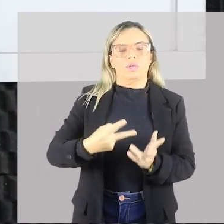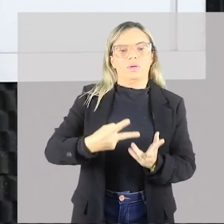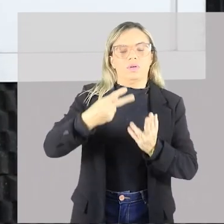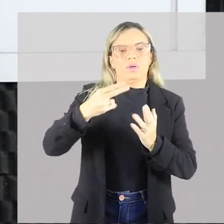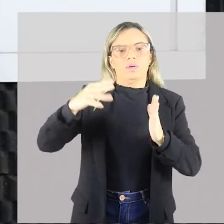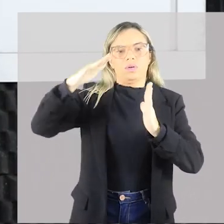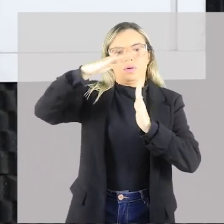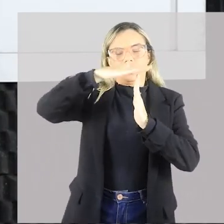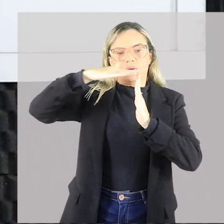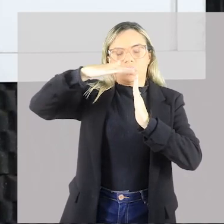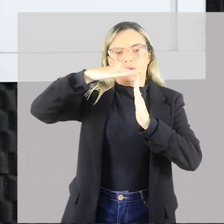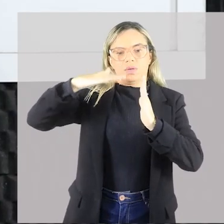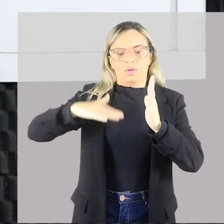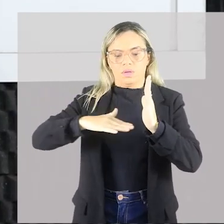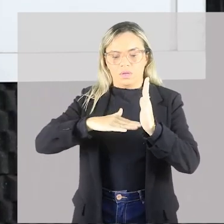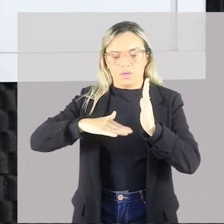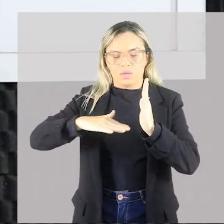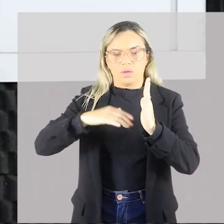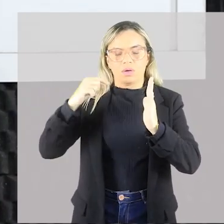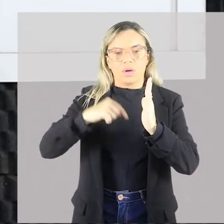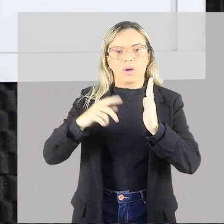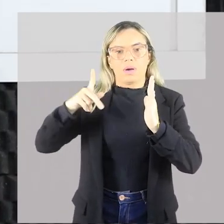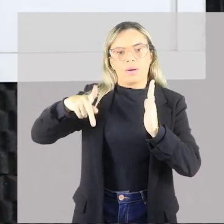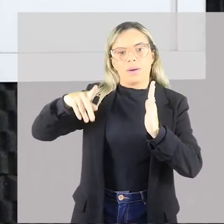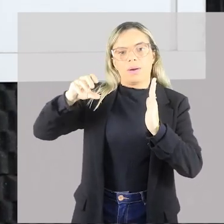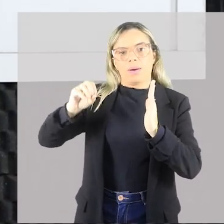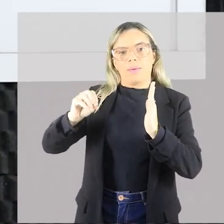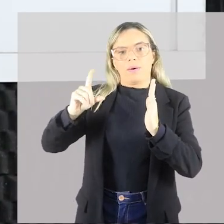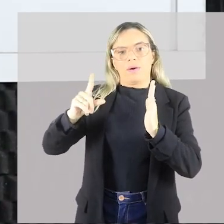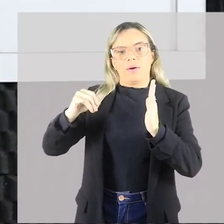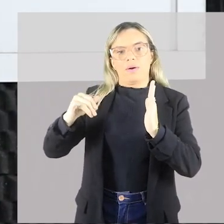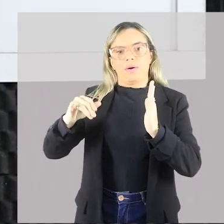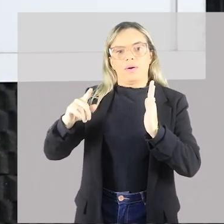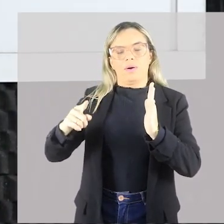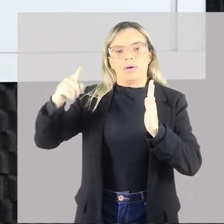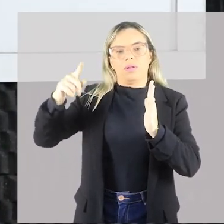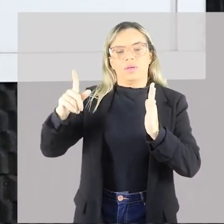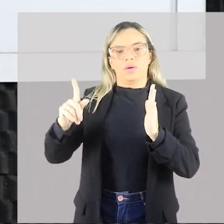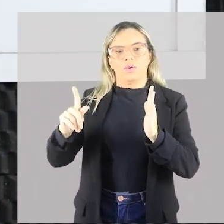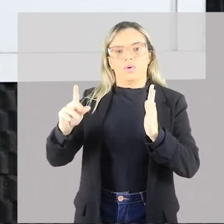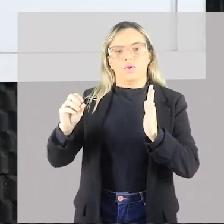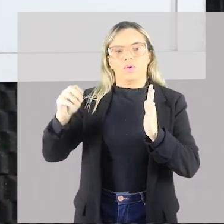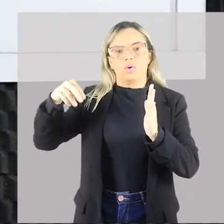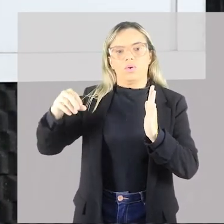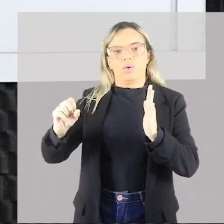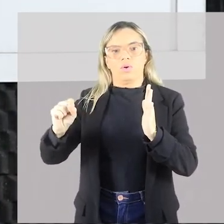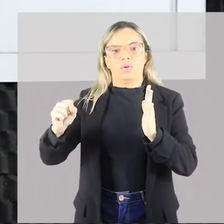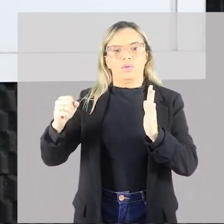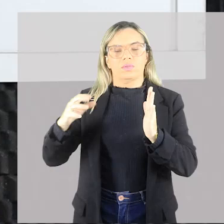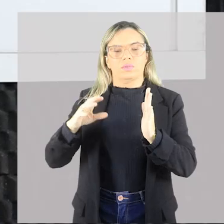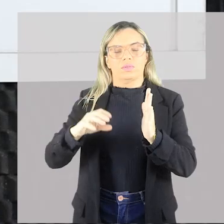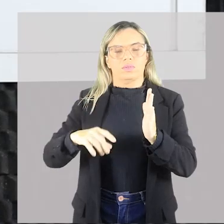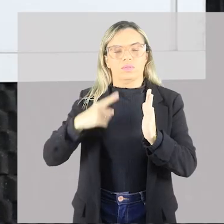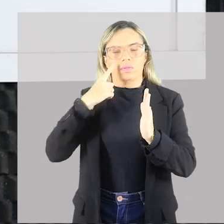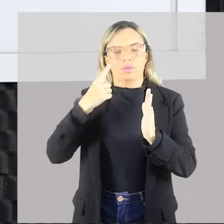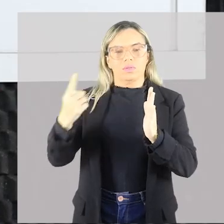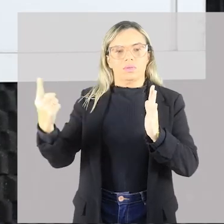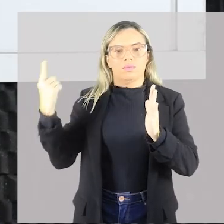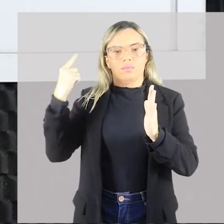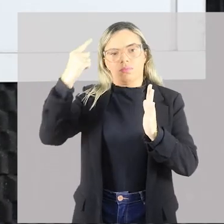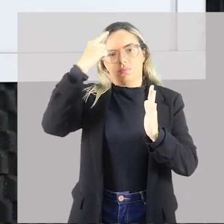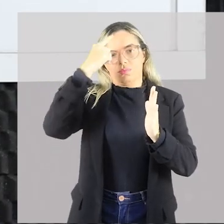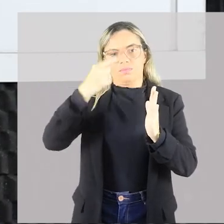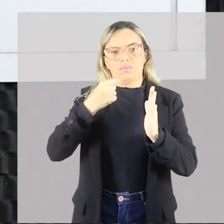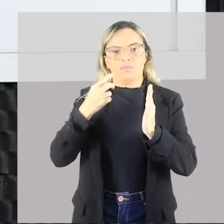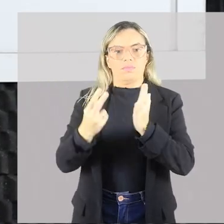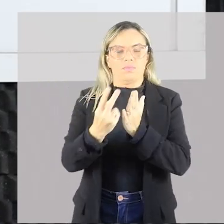são formados por polígonos, que são iguais. Por exemplo, no nosso desenho aqui, eu coloquei como base